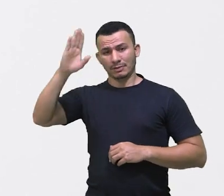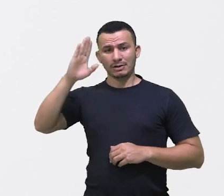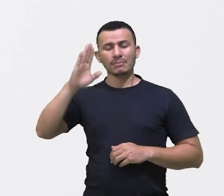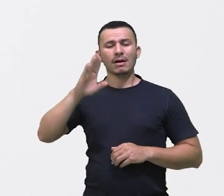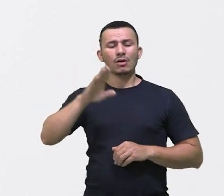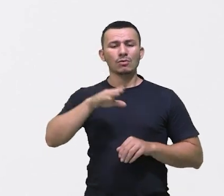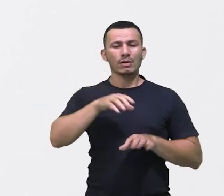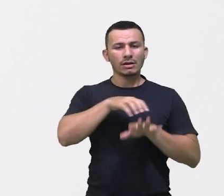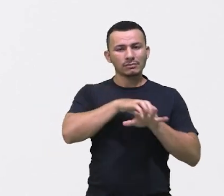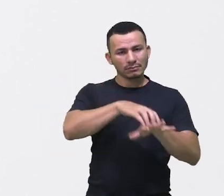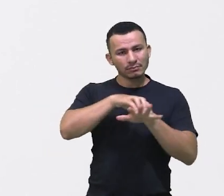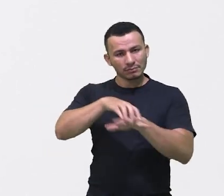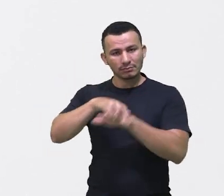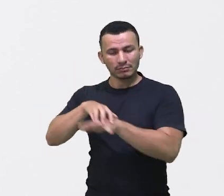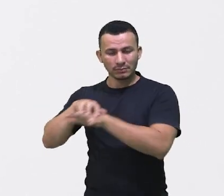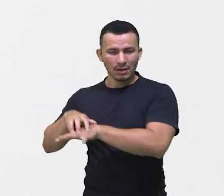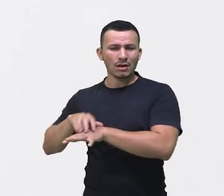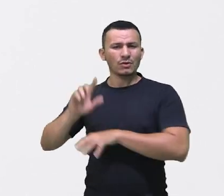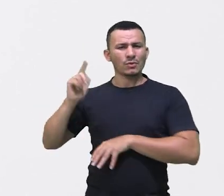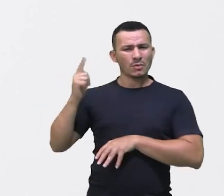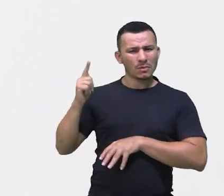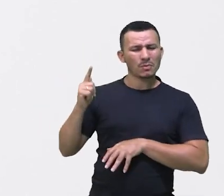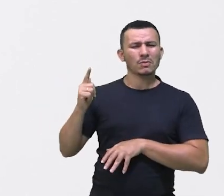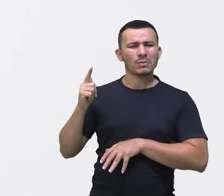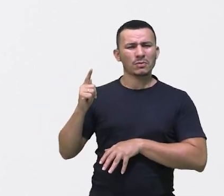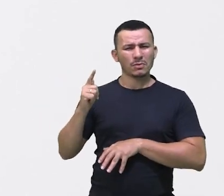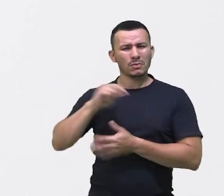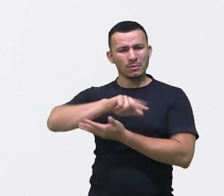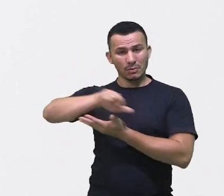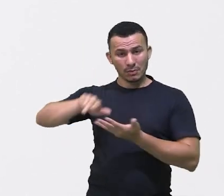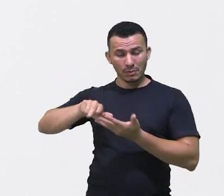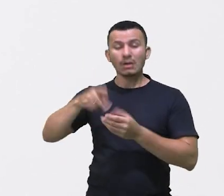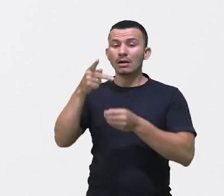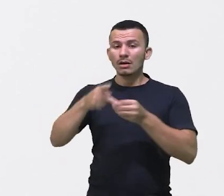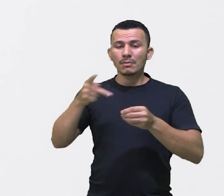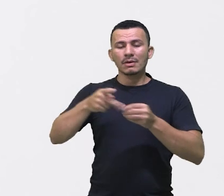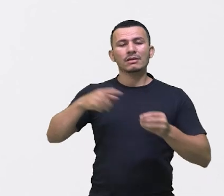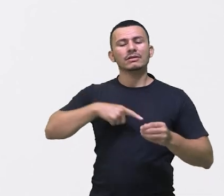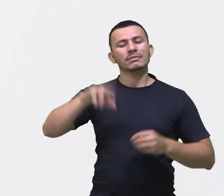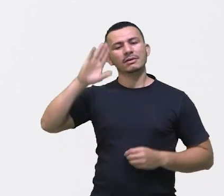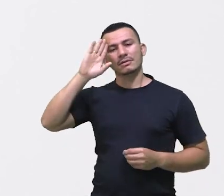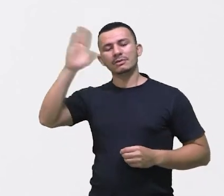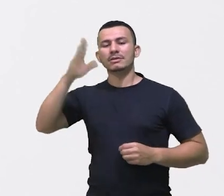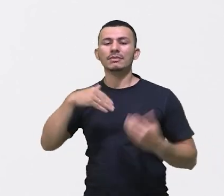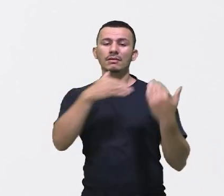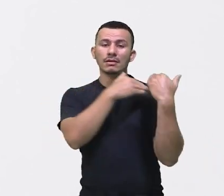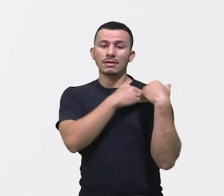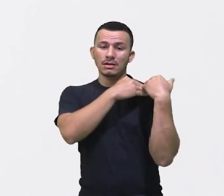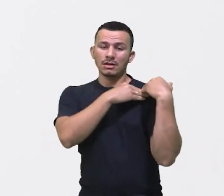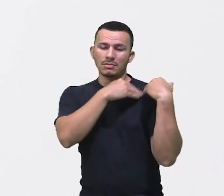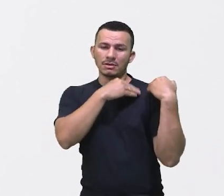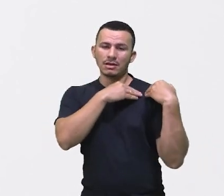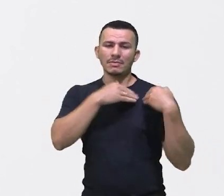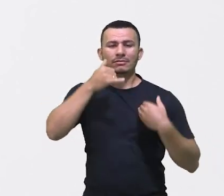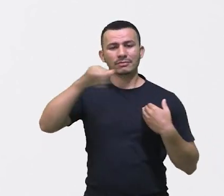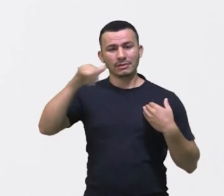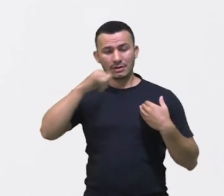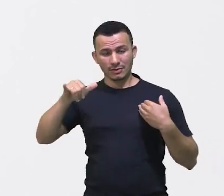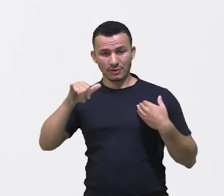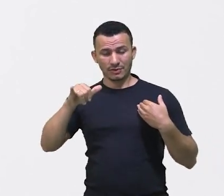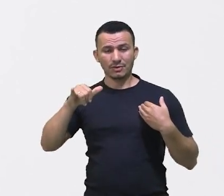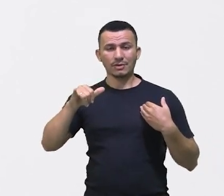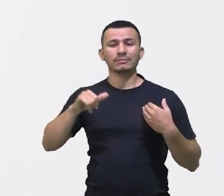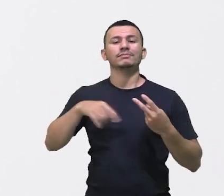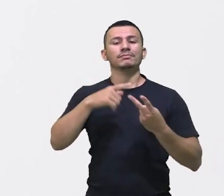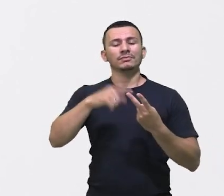de transportes, ou seja, por meio dos combustíveis, o petróleo ainda é o principal responsável pela geração de energia elétrica